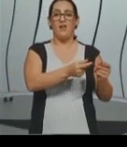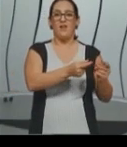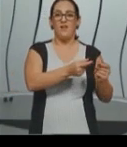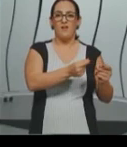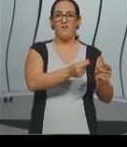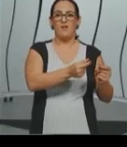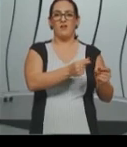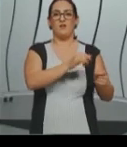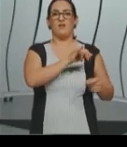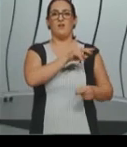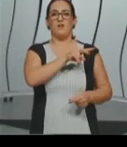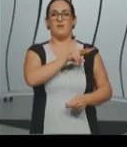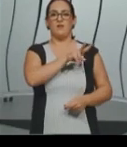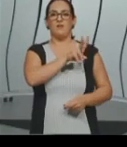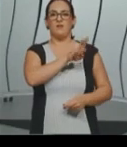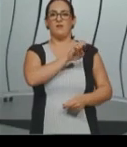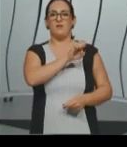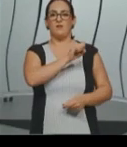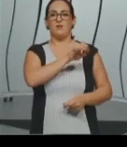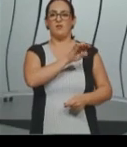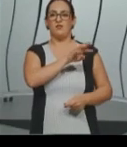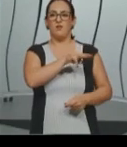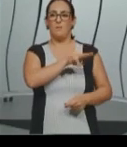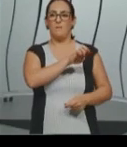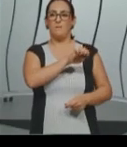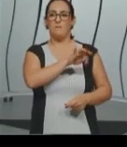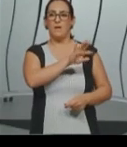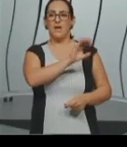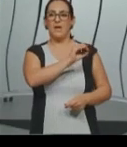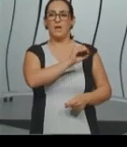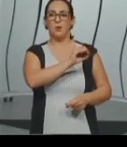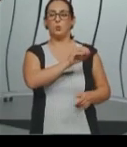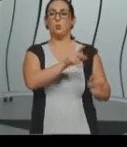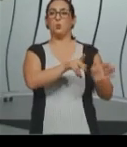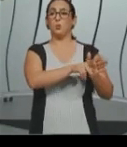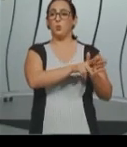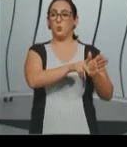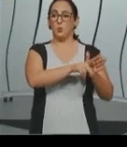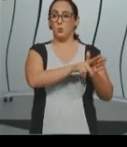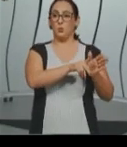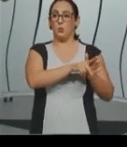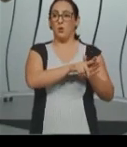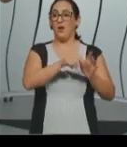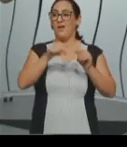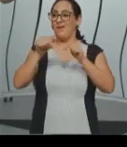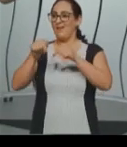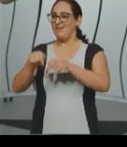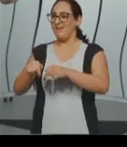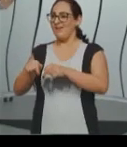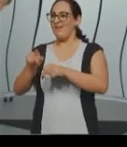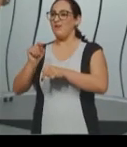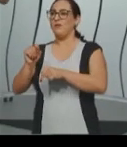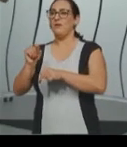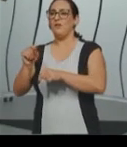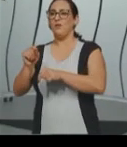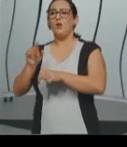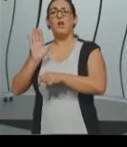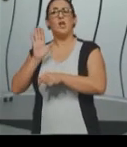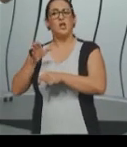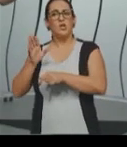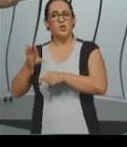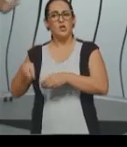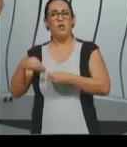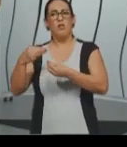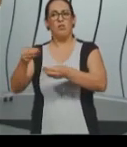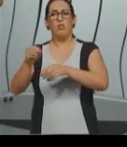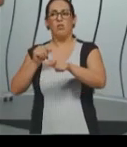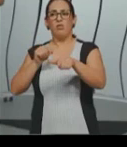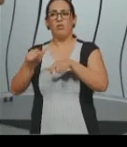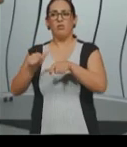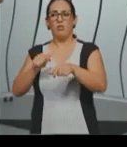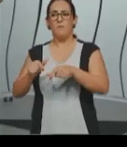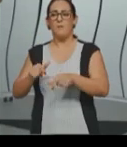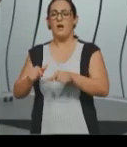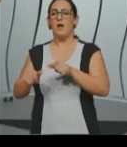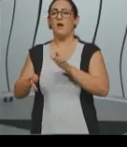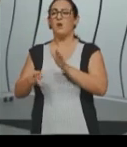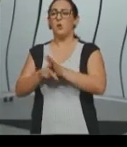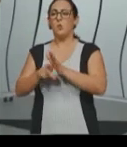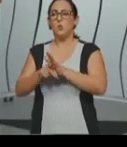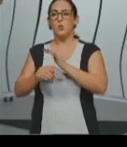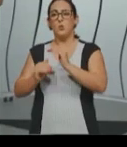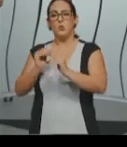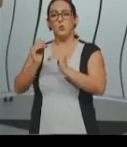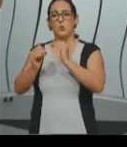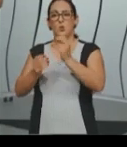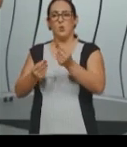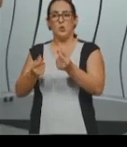né? Não gera tanto emprego, enquanto o capital produtivo já é aquele que vai gerar mesmo a produção, vai gerar as riquezas e vai gerar também postos